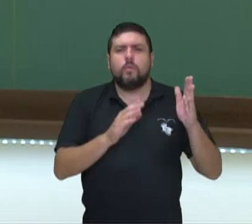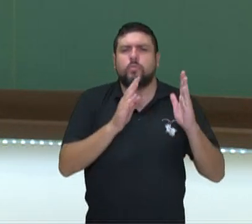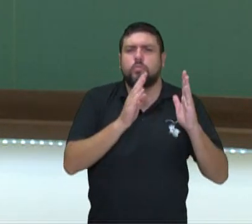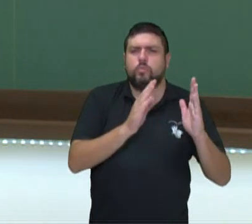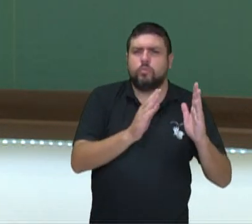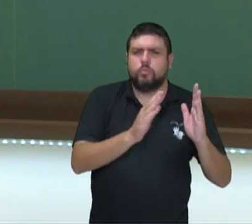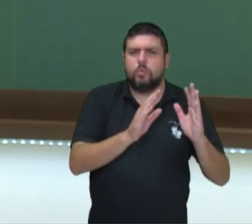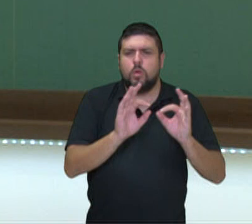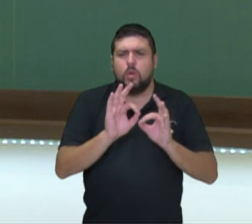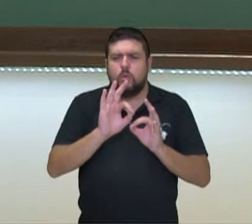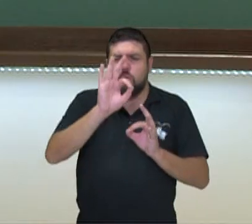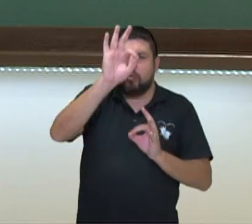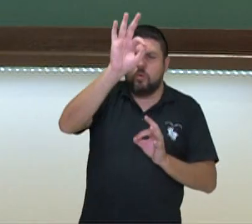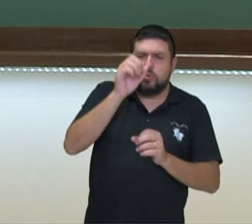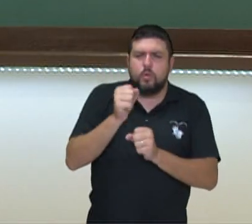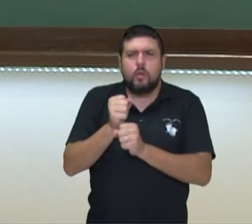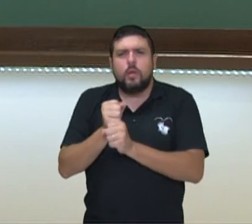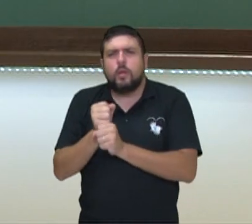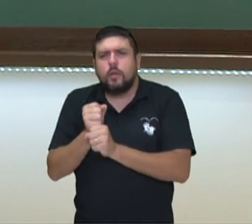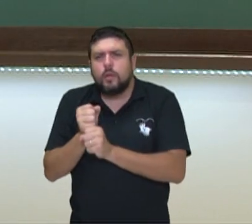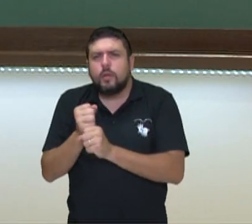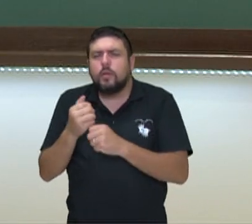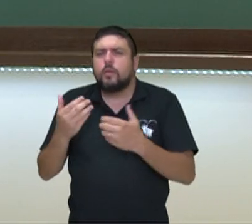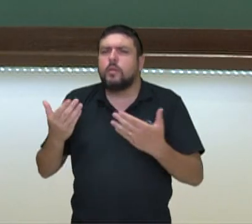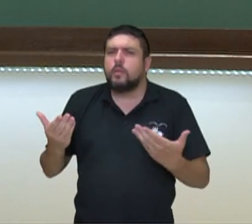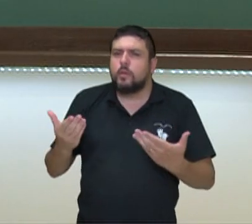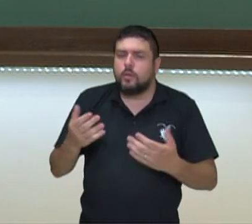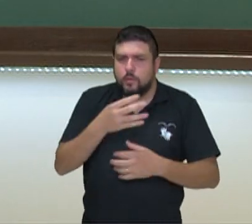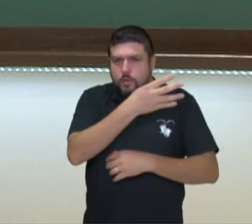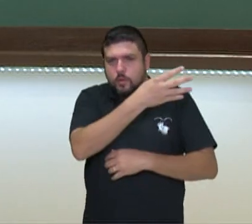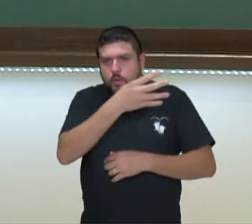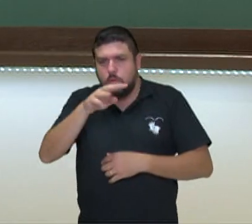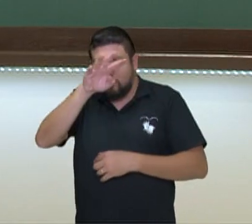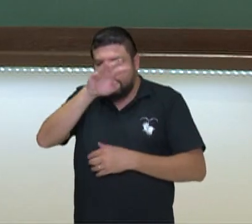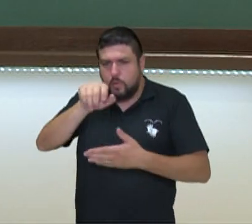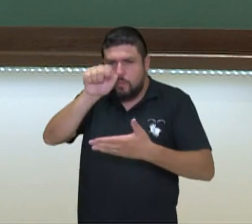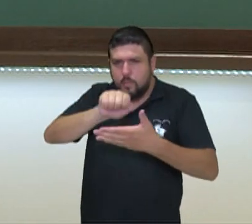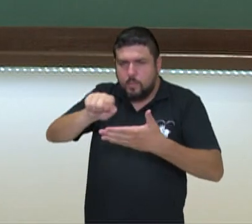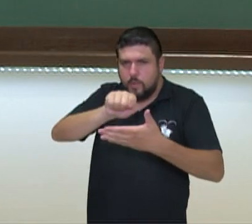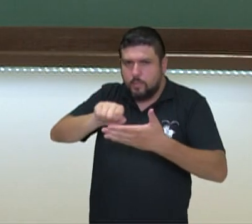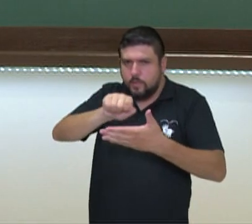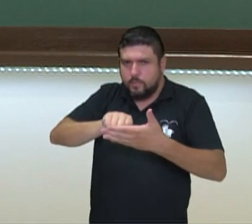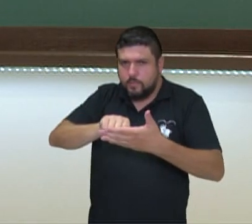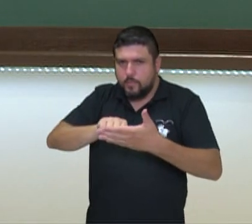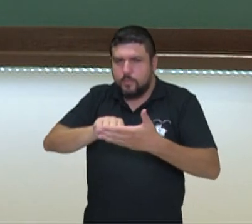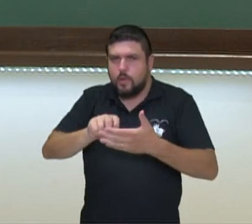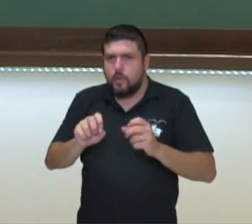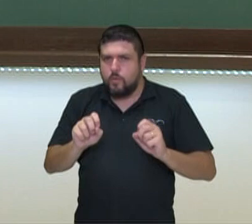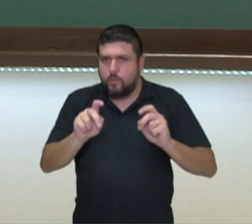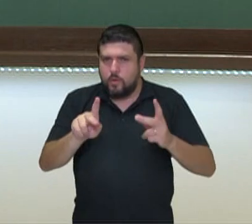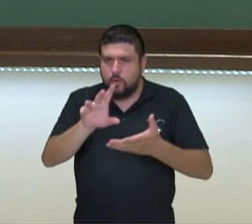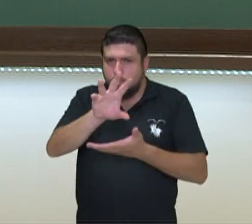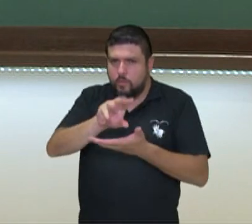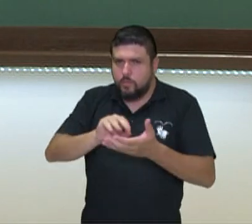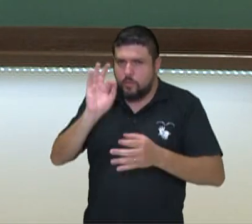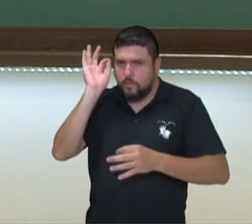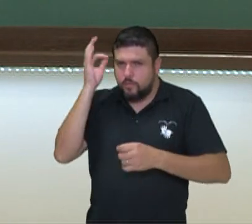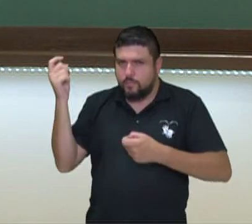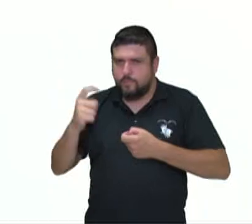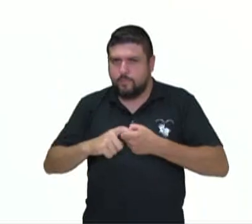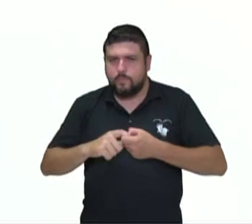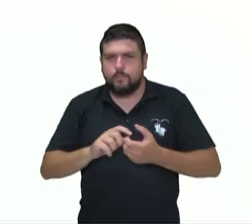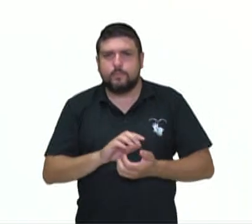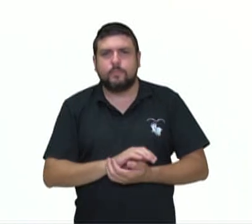e ano. Analise com cuidado essa tabela, registre essa tabela aí também no seu caderno, tá bom? E a gente já faz a correção.